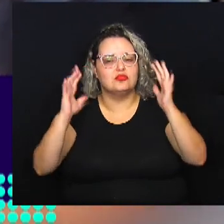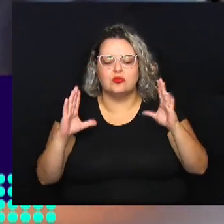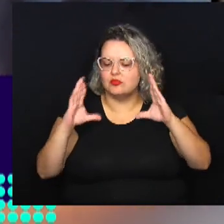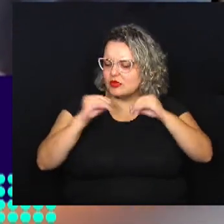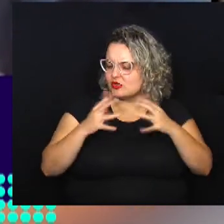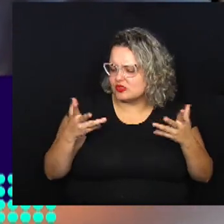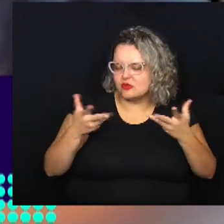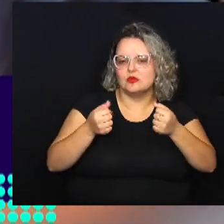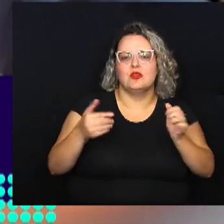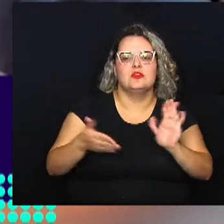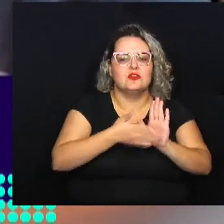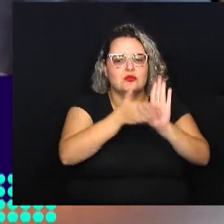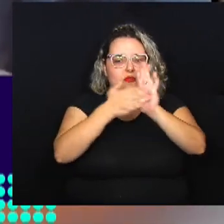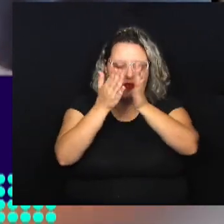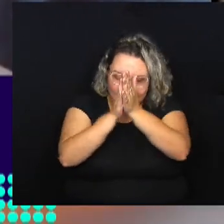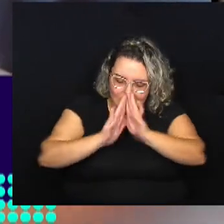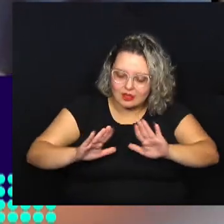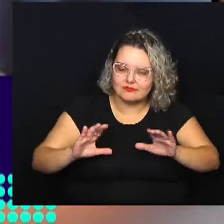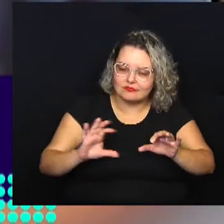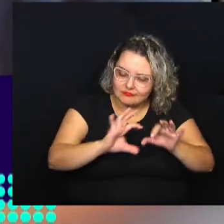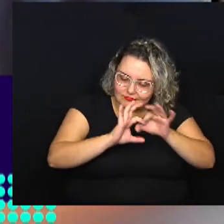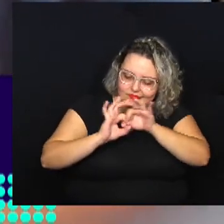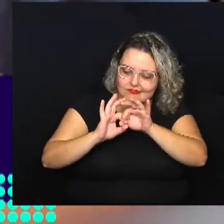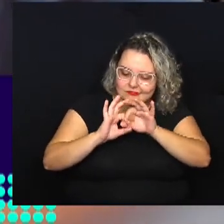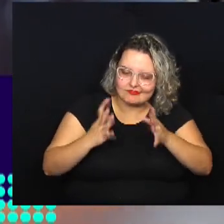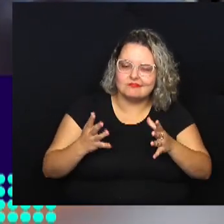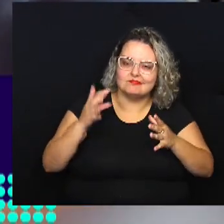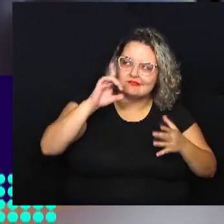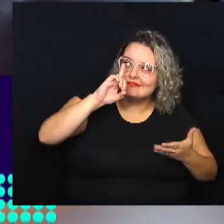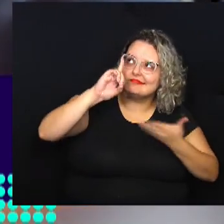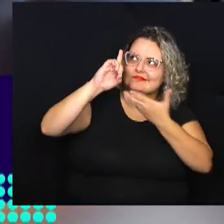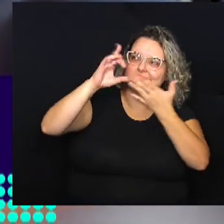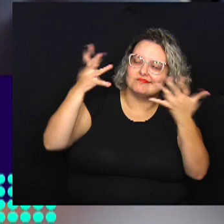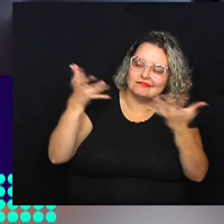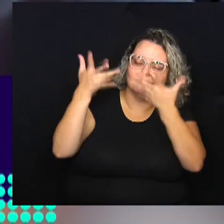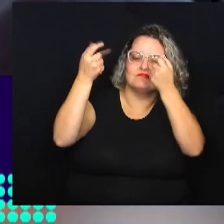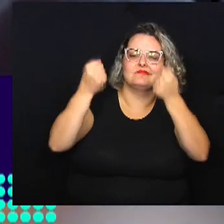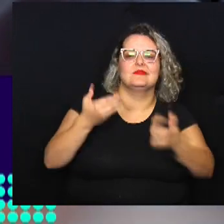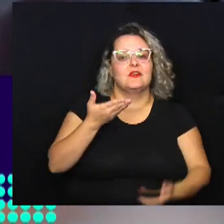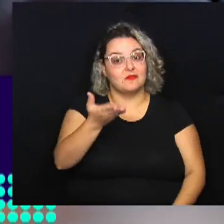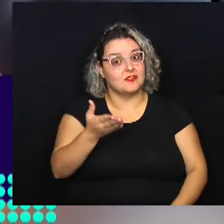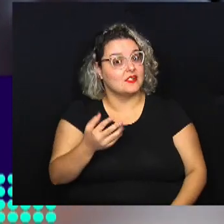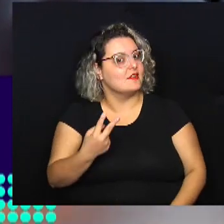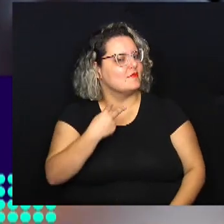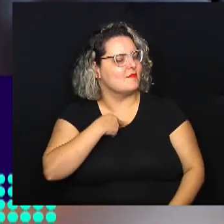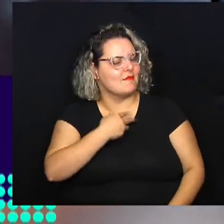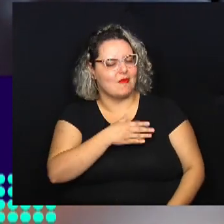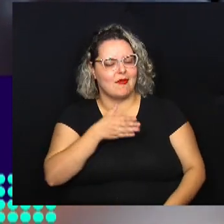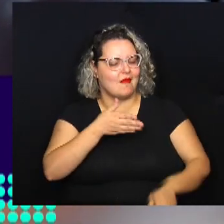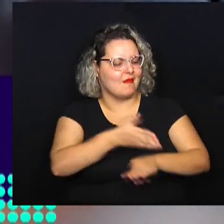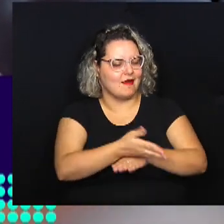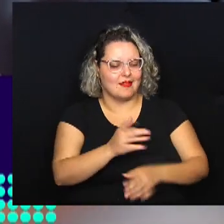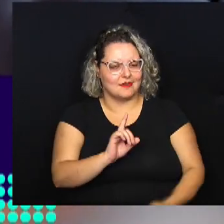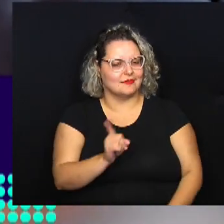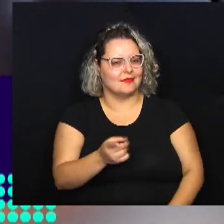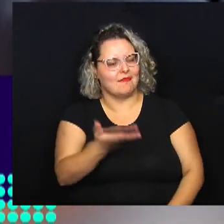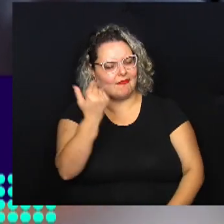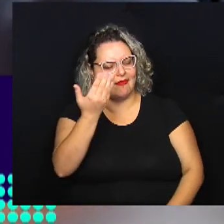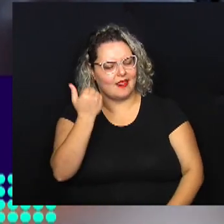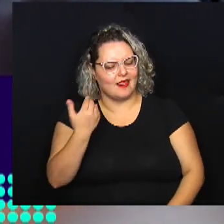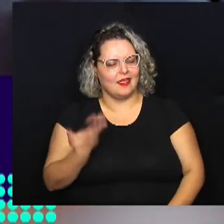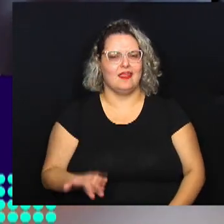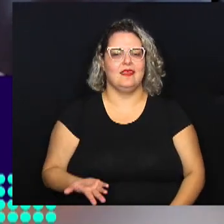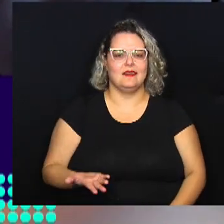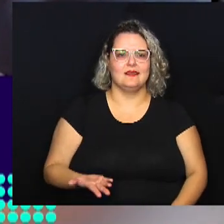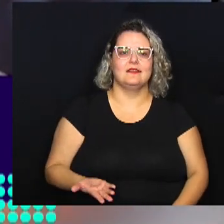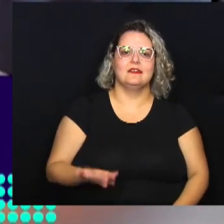incrível de louvor, adoração, comunhão, muita celebração. Vocês, sua galera, não pode ficar de fora. Voltando a Sonhar, nessa